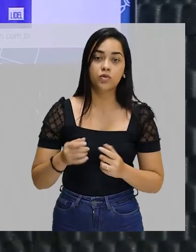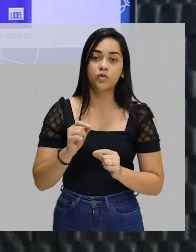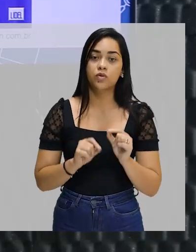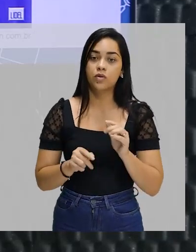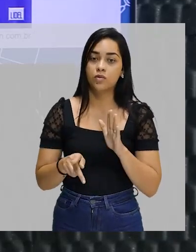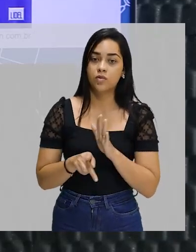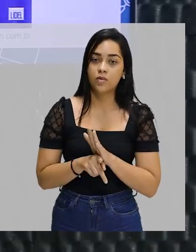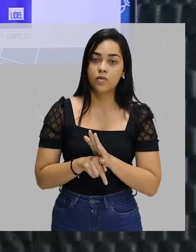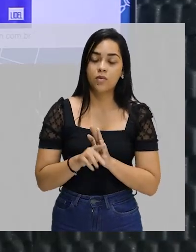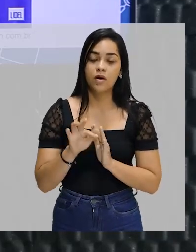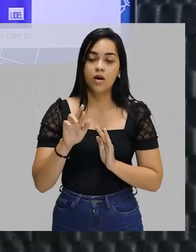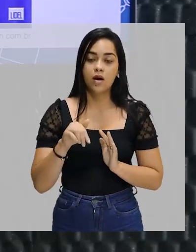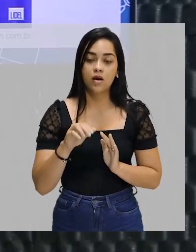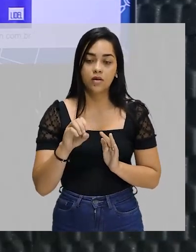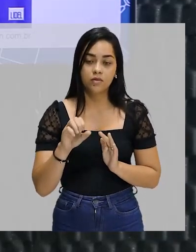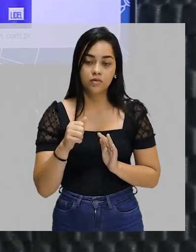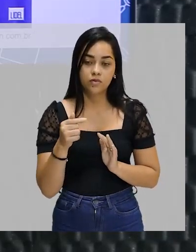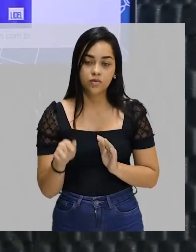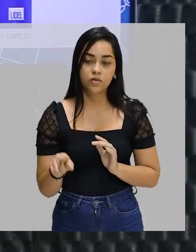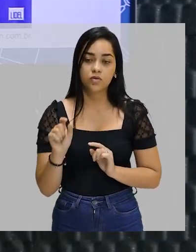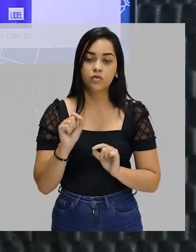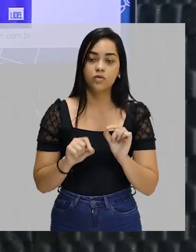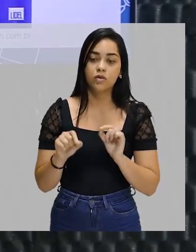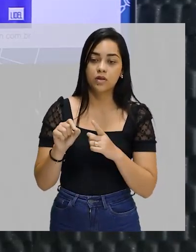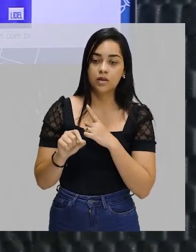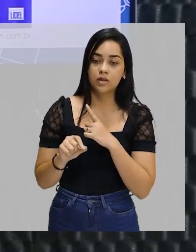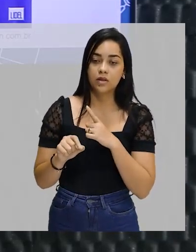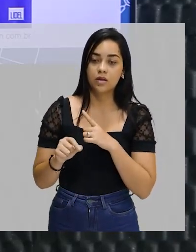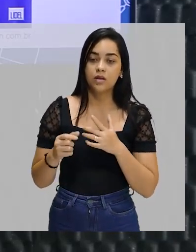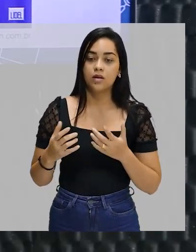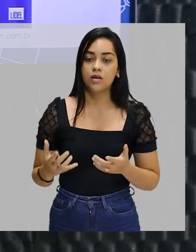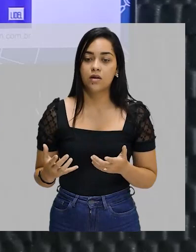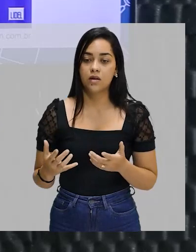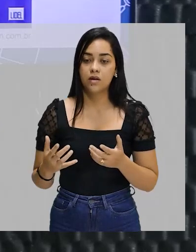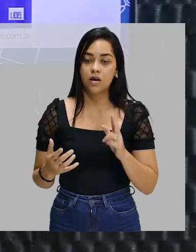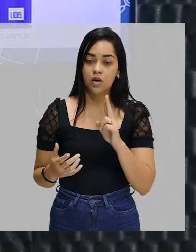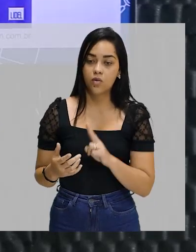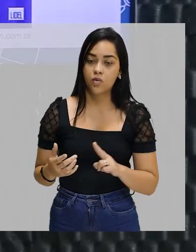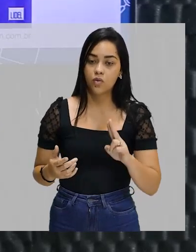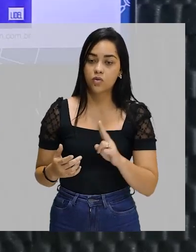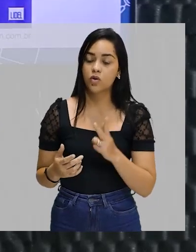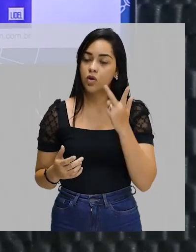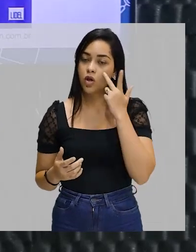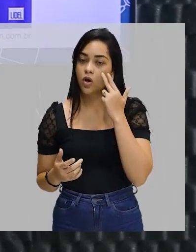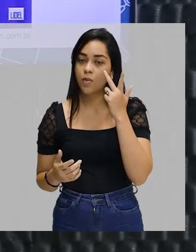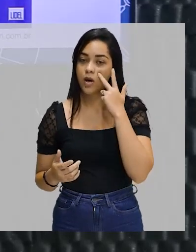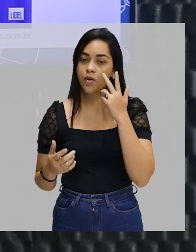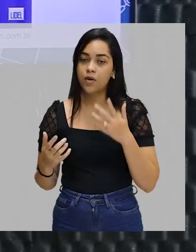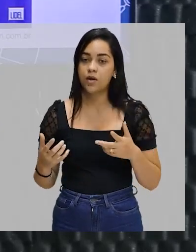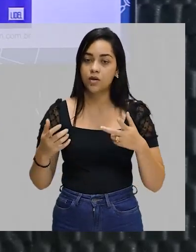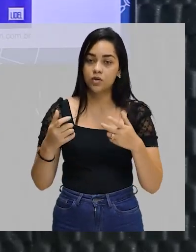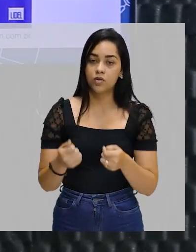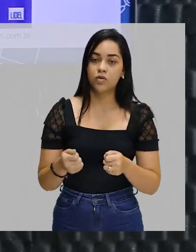suas funções orgânicas, visando dessa forma ao uso comum em todos os